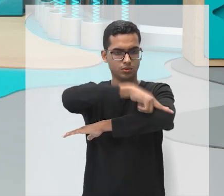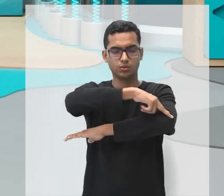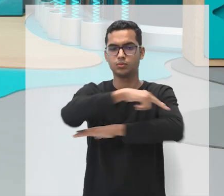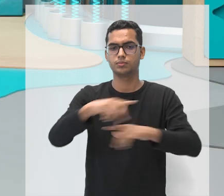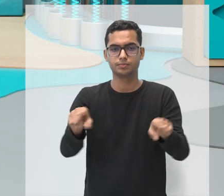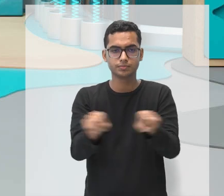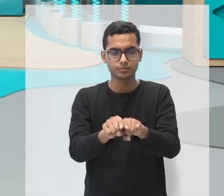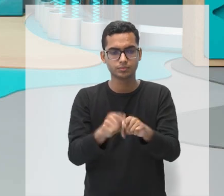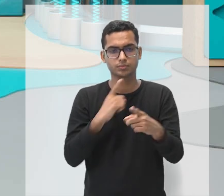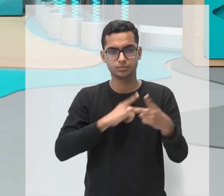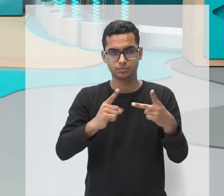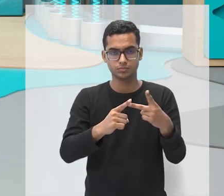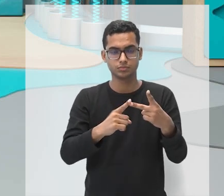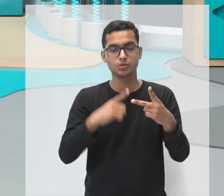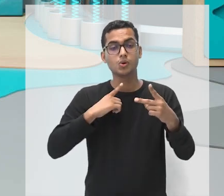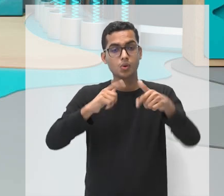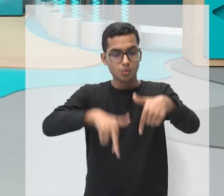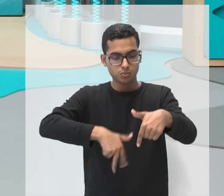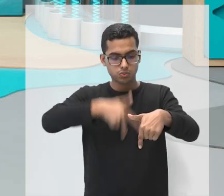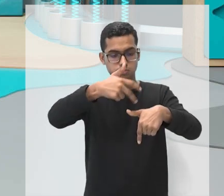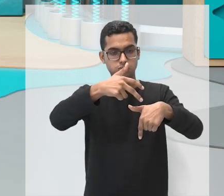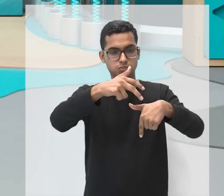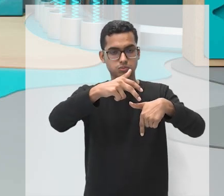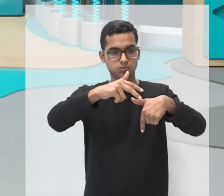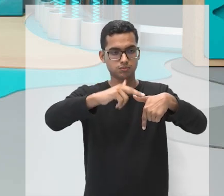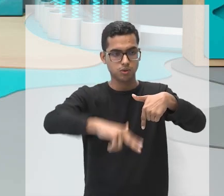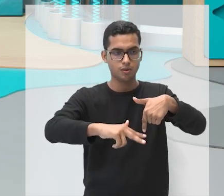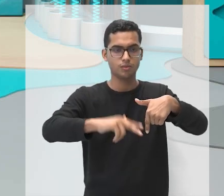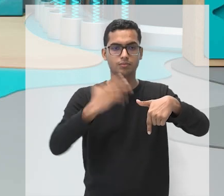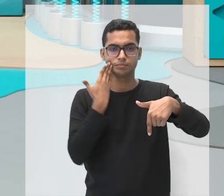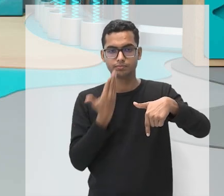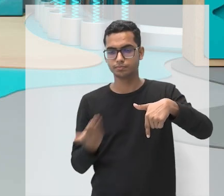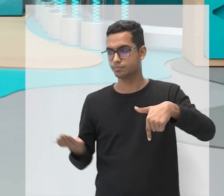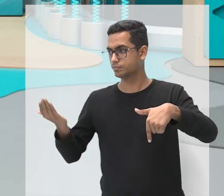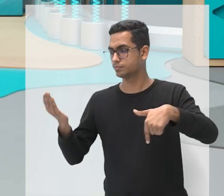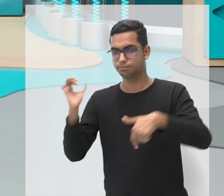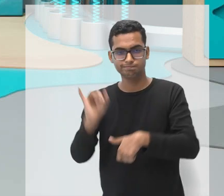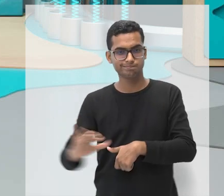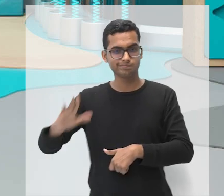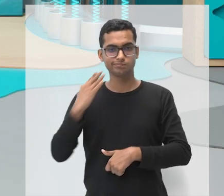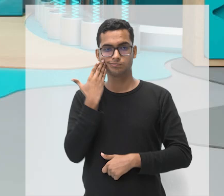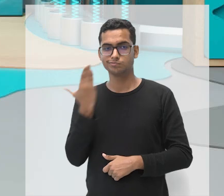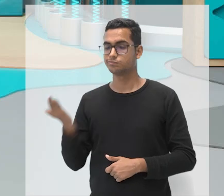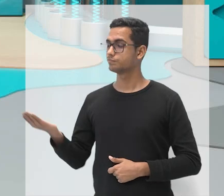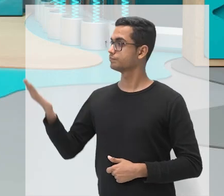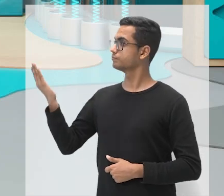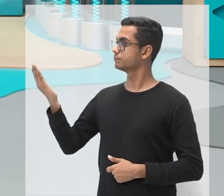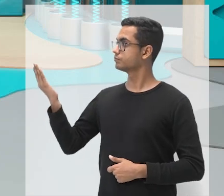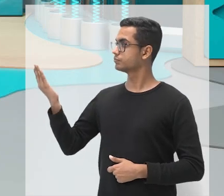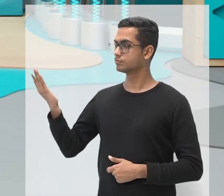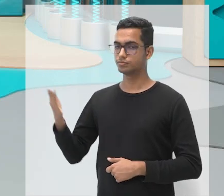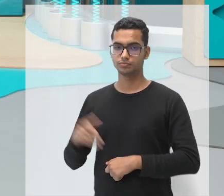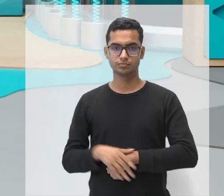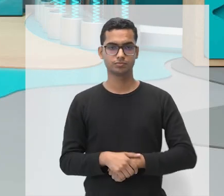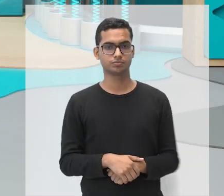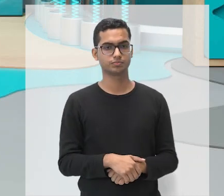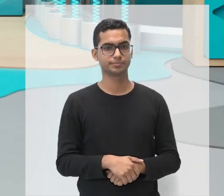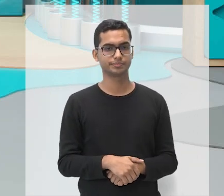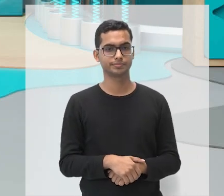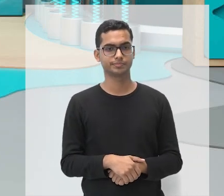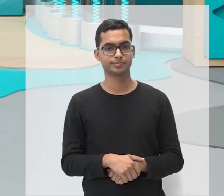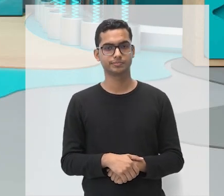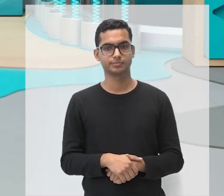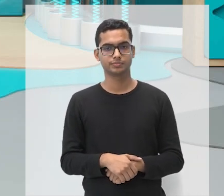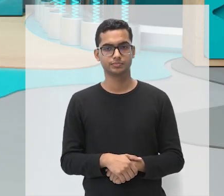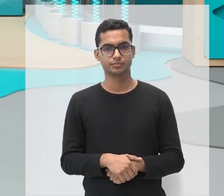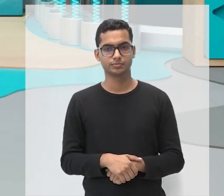são esses, que aparecem aqui pra gente no nosso mosaico de imagens. Olha só, alguns exemplos aí desses saltos.